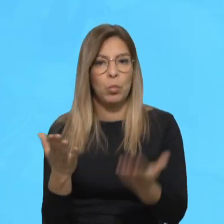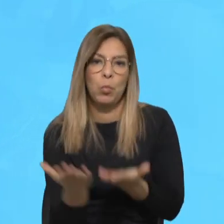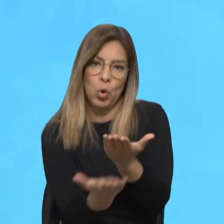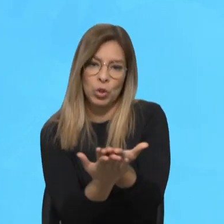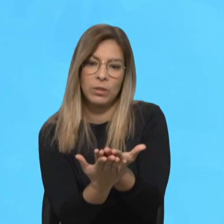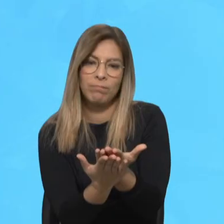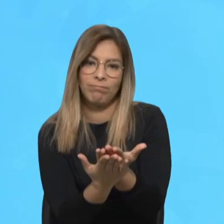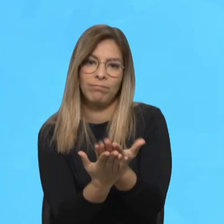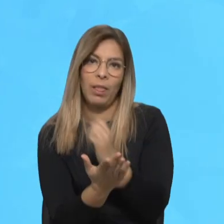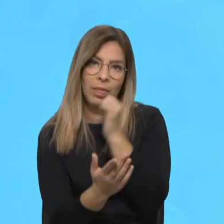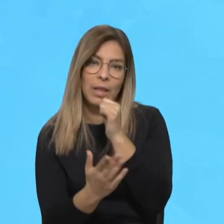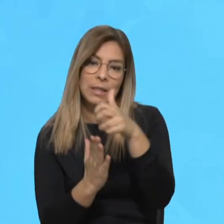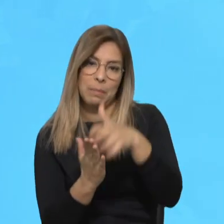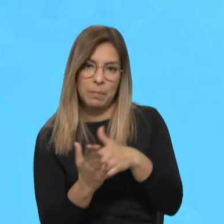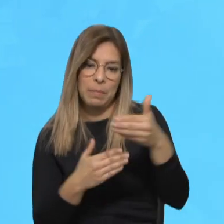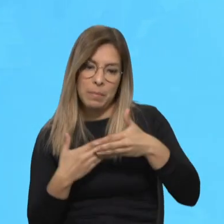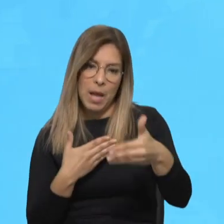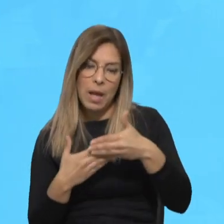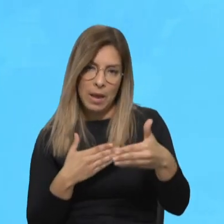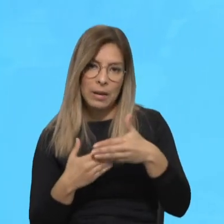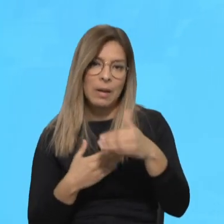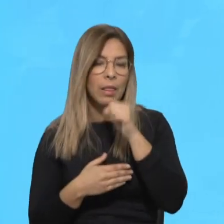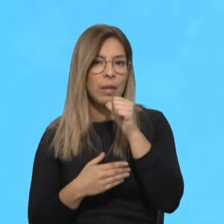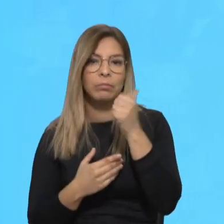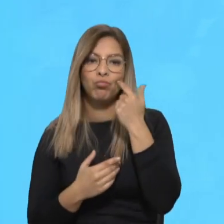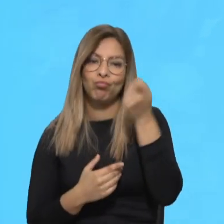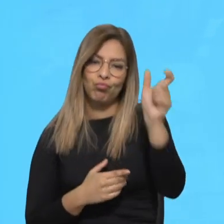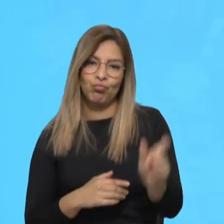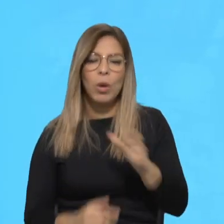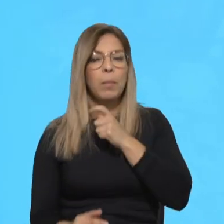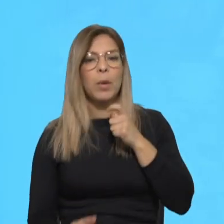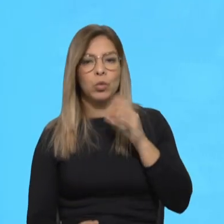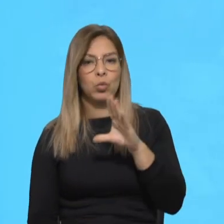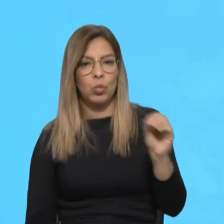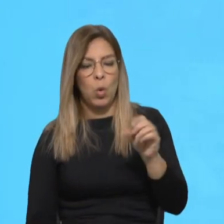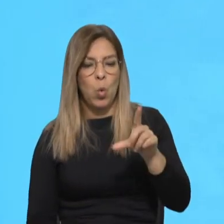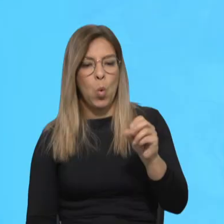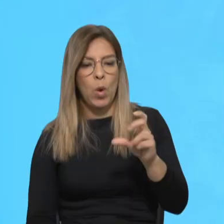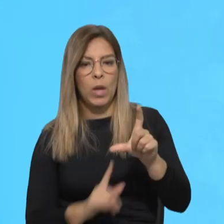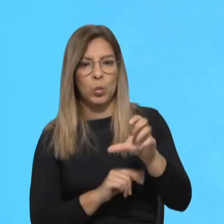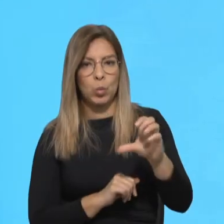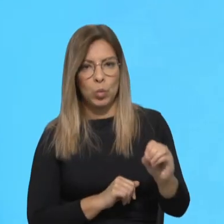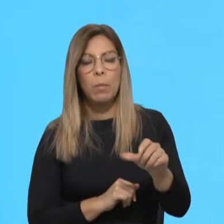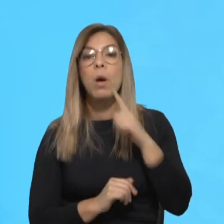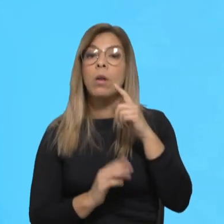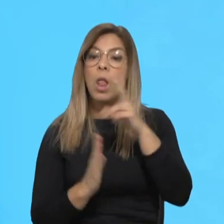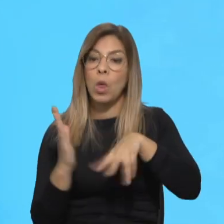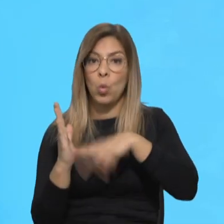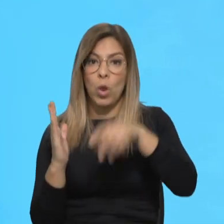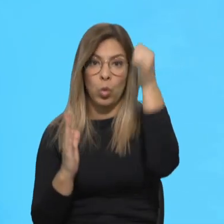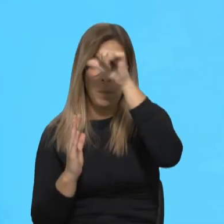aqui em cada semana, contando com a análise que o Padre João Lourenço faz aos textos da liturgia, para a partir daí